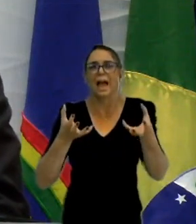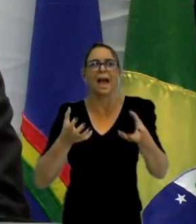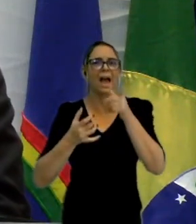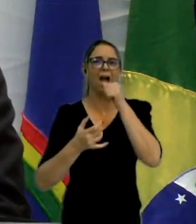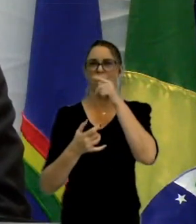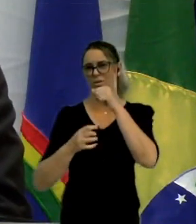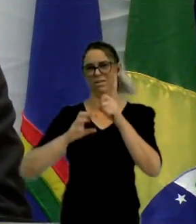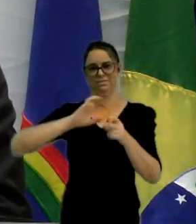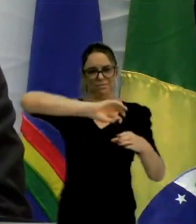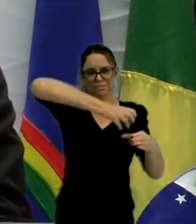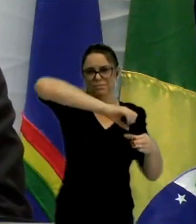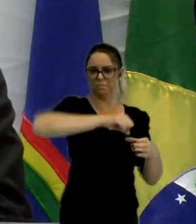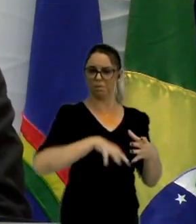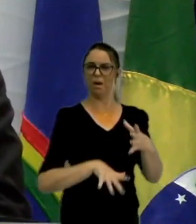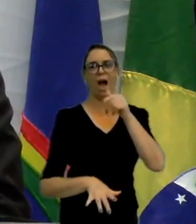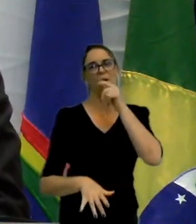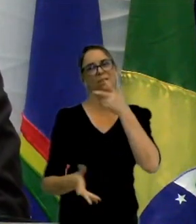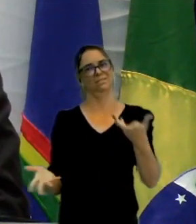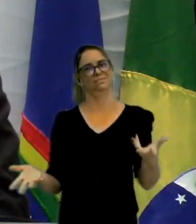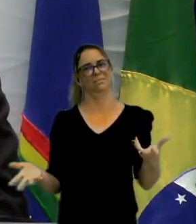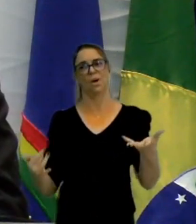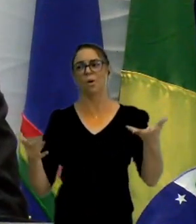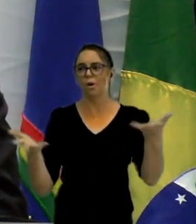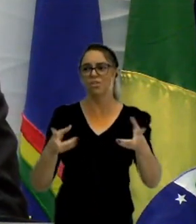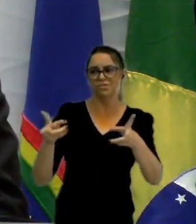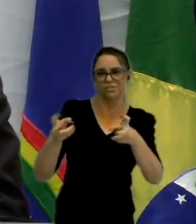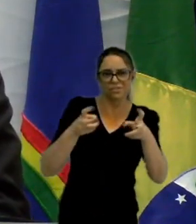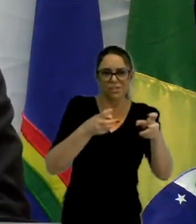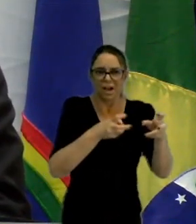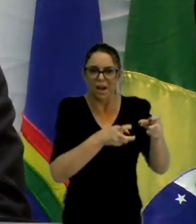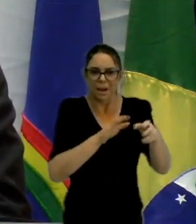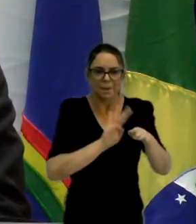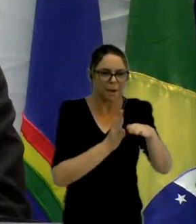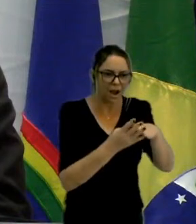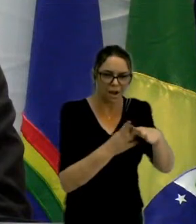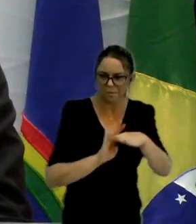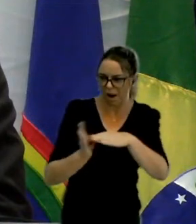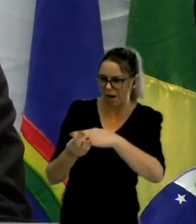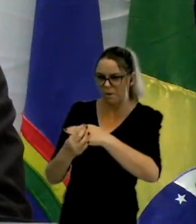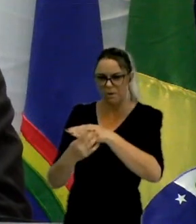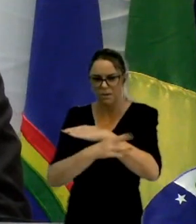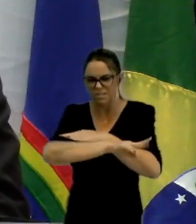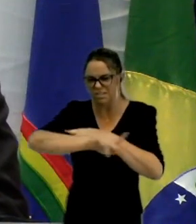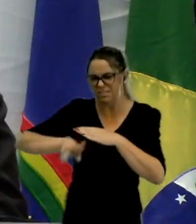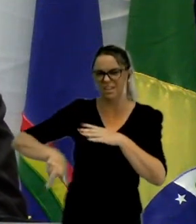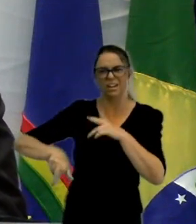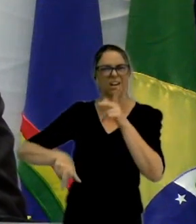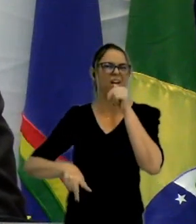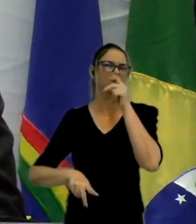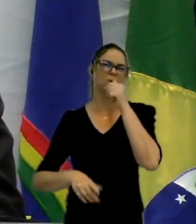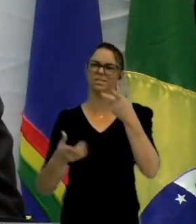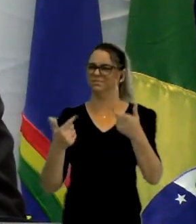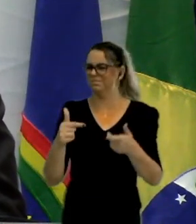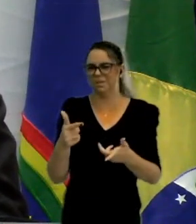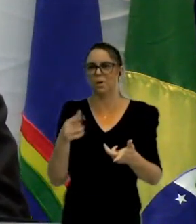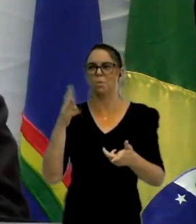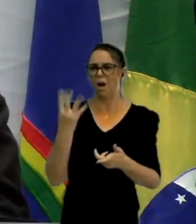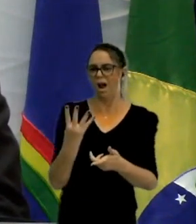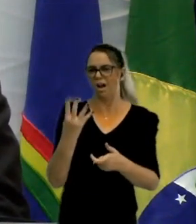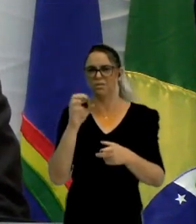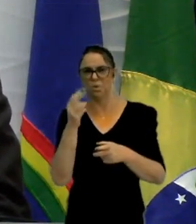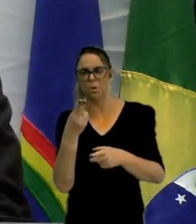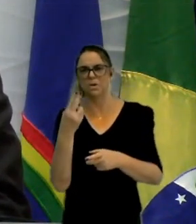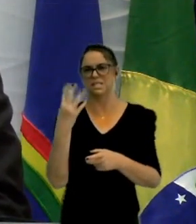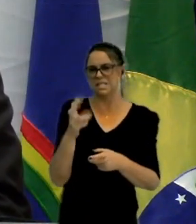torneiras, e o que a gente vê hoje em dia é todos os bairros, todas as localidades passam-se 4-5 meses sem